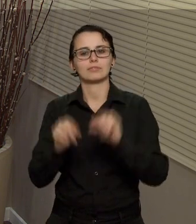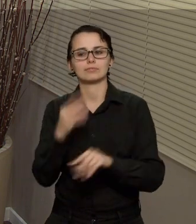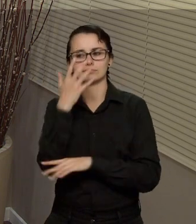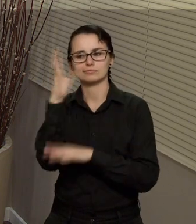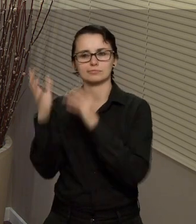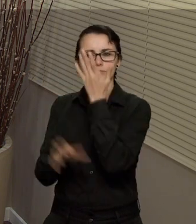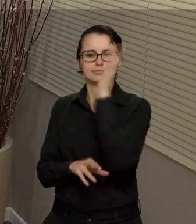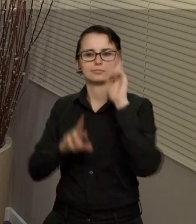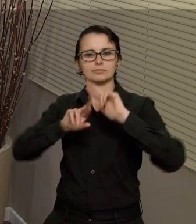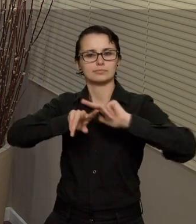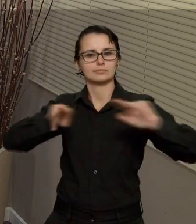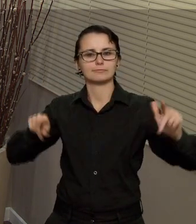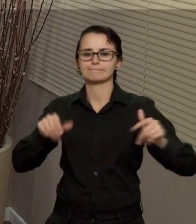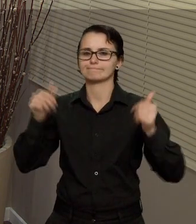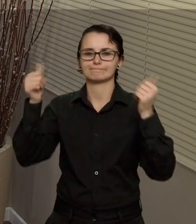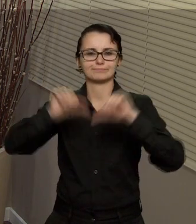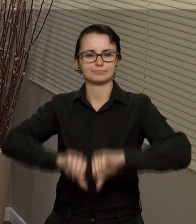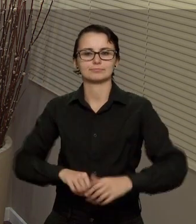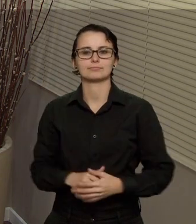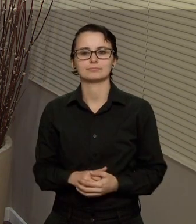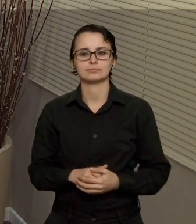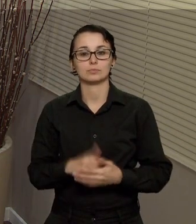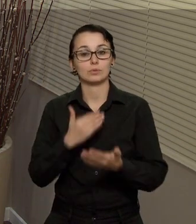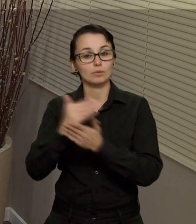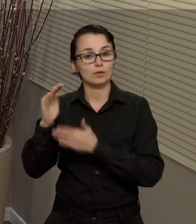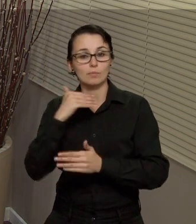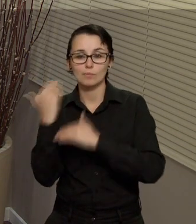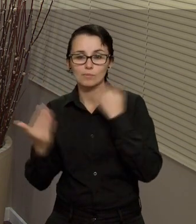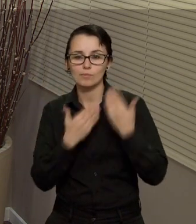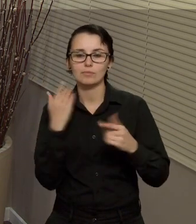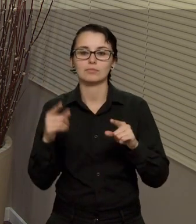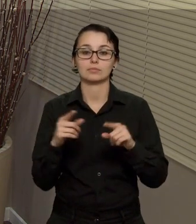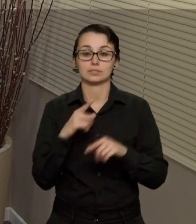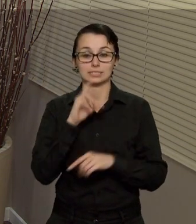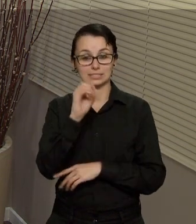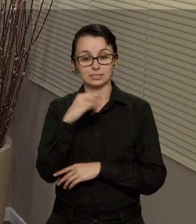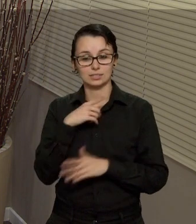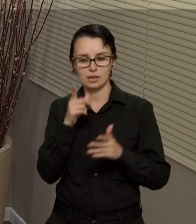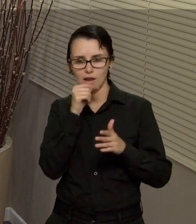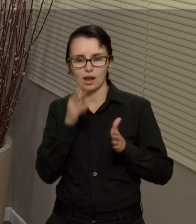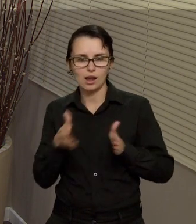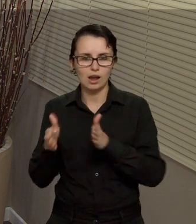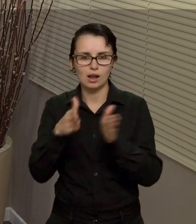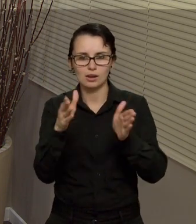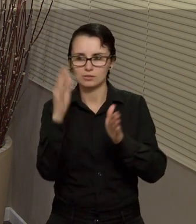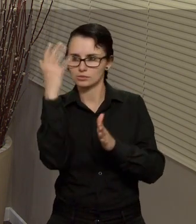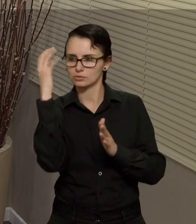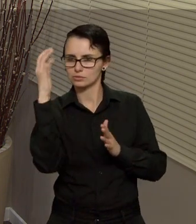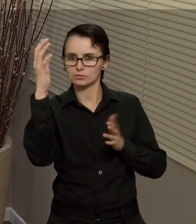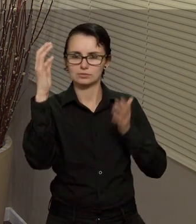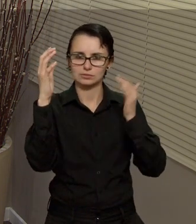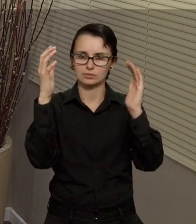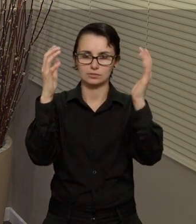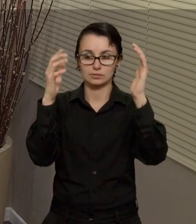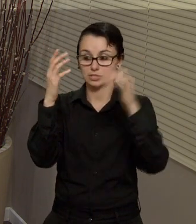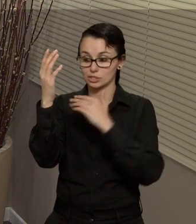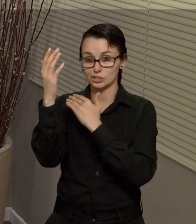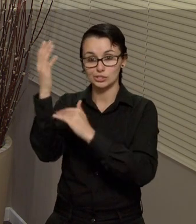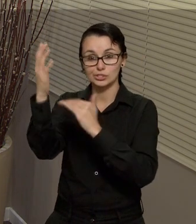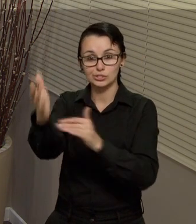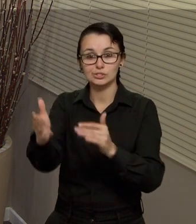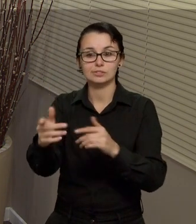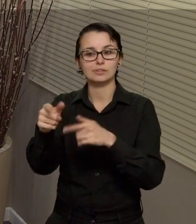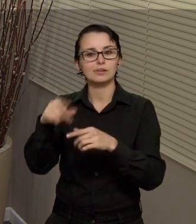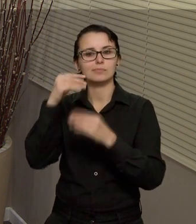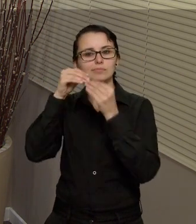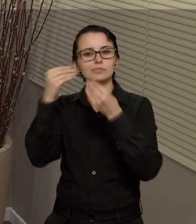biodiversidade do sistema. A retirada da vegetação das margens nos cursos d'água é prejudicial também